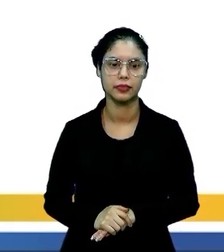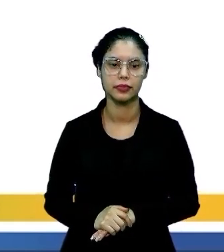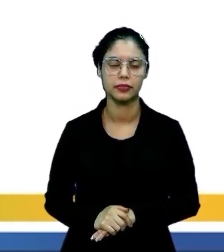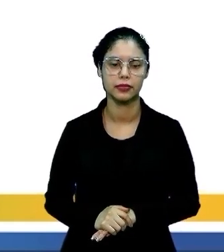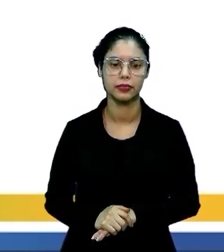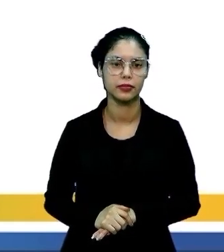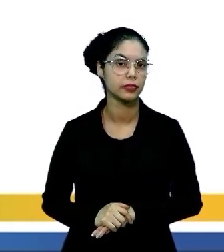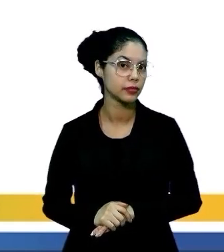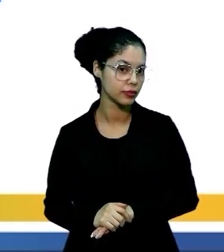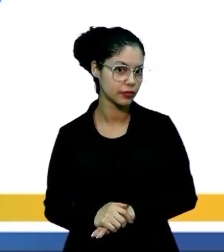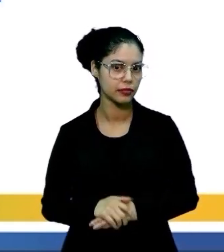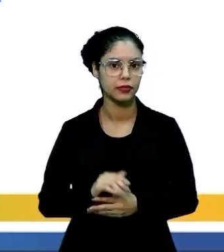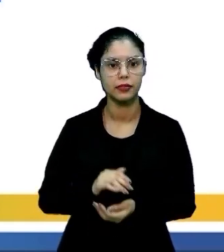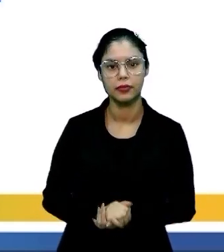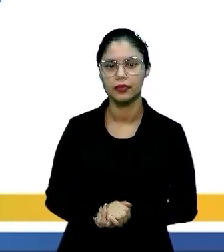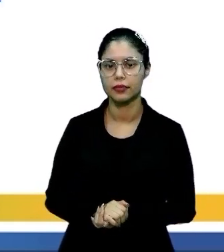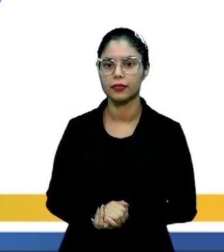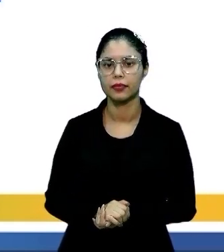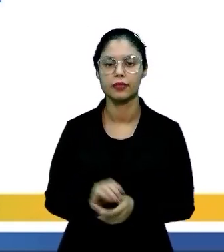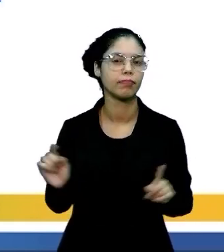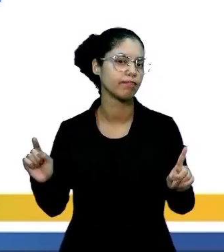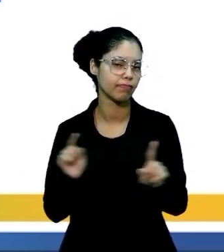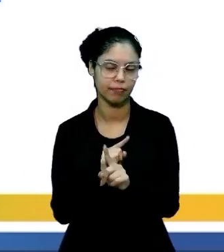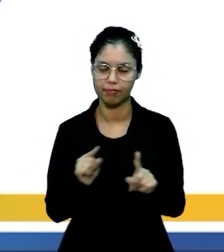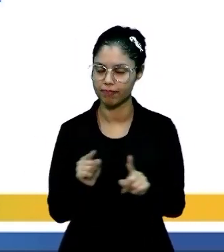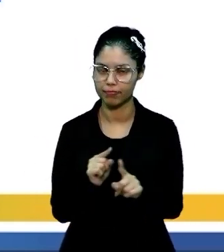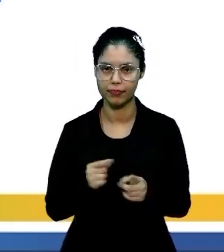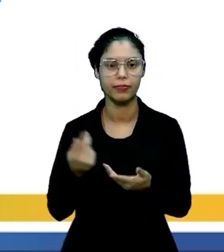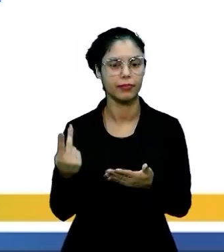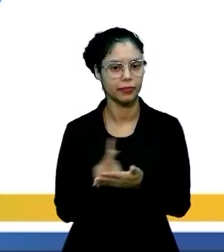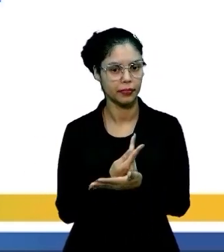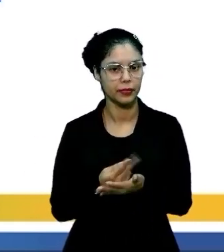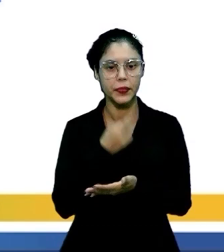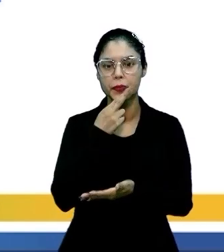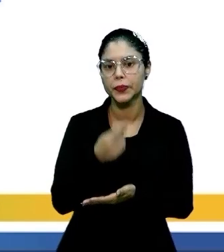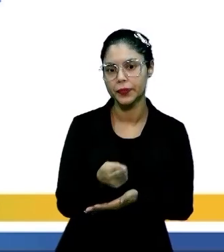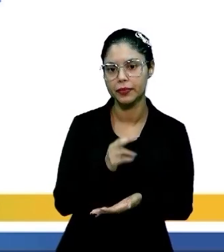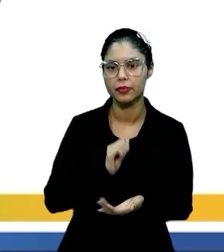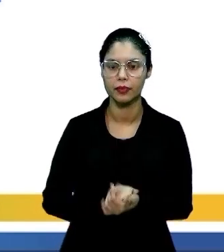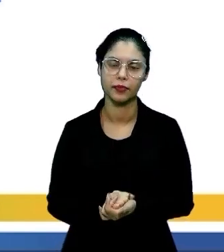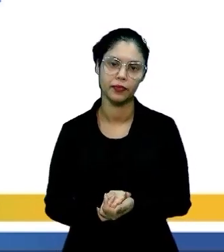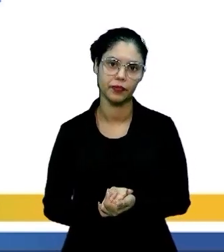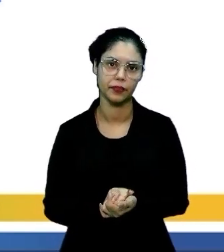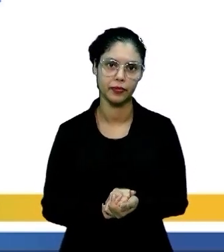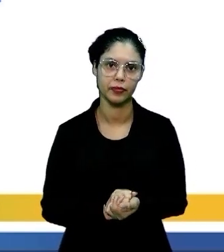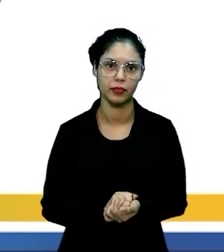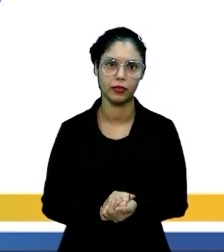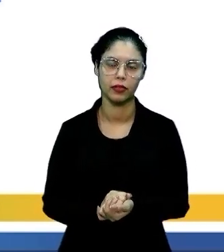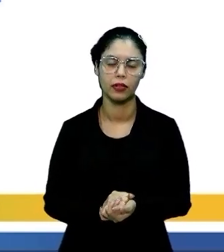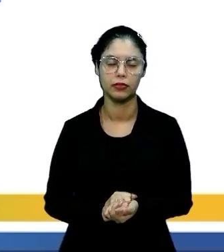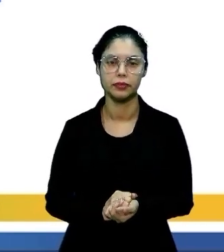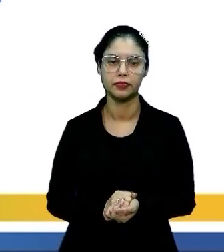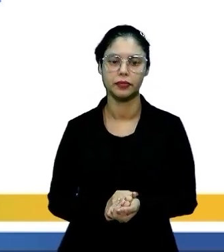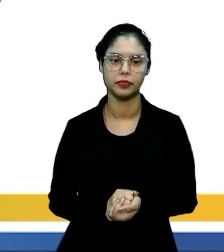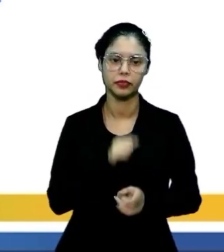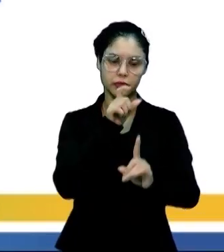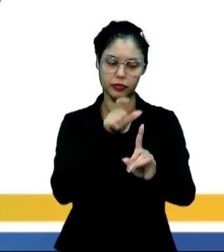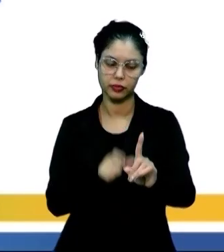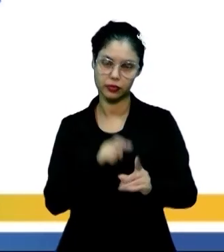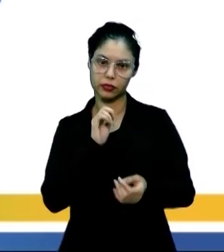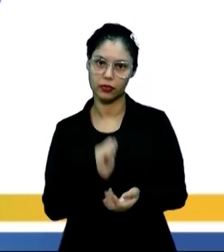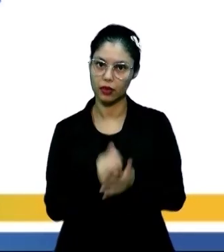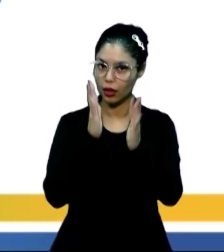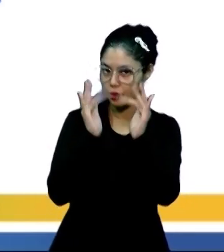E aí, nesse caso, também não seria a nossa resposta, né? Ele se refere ali